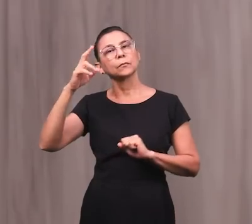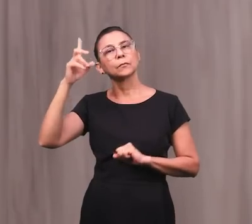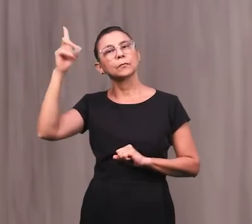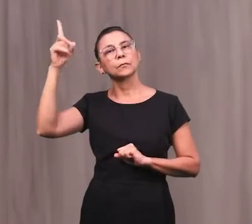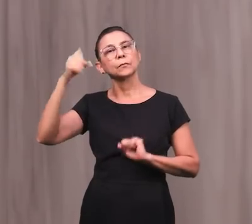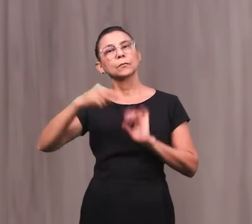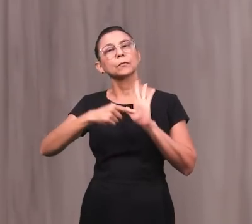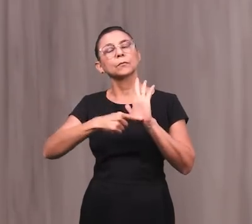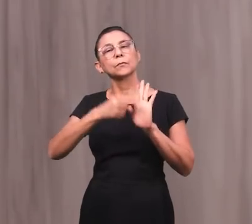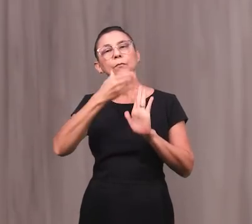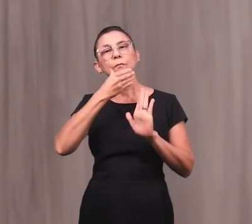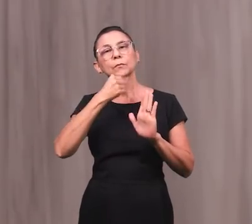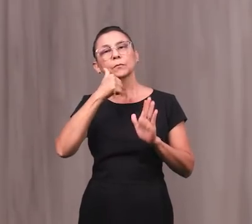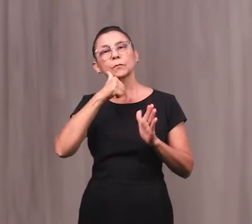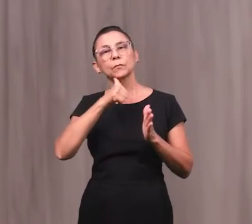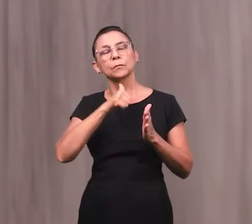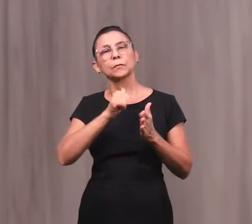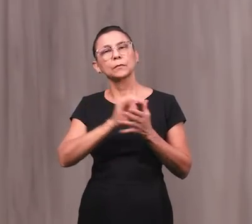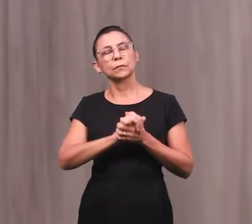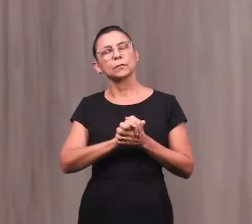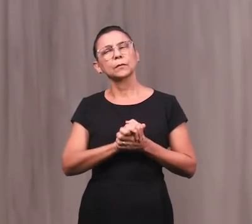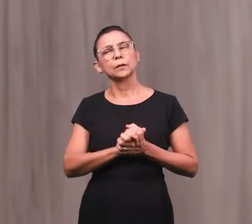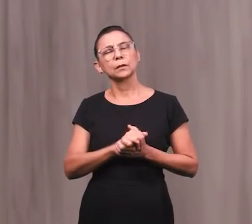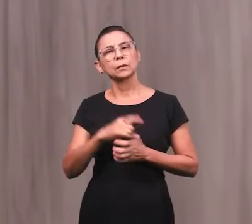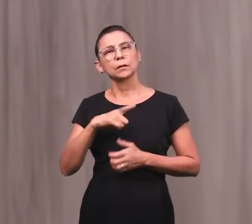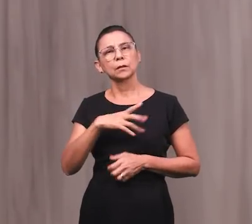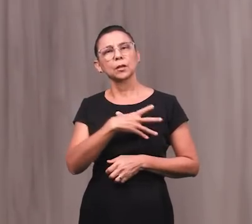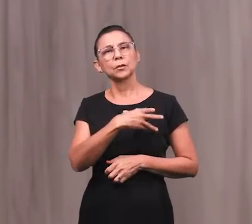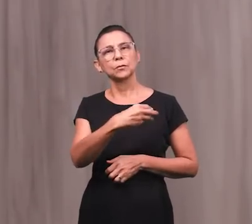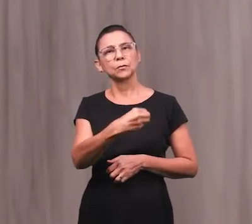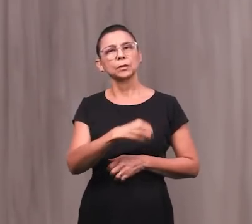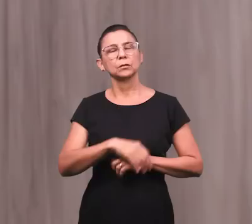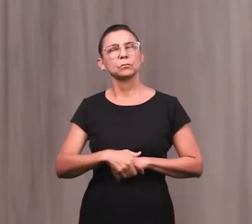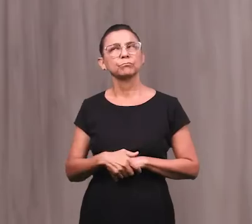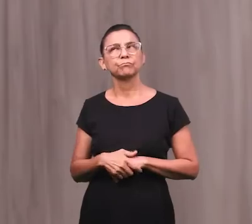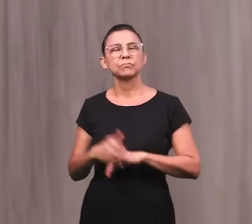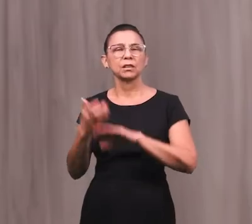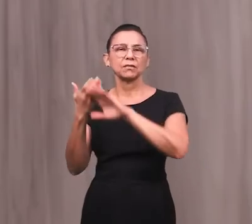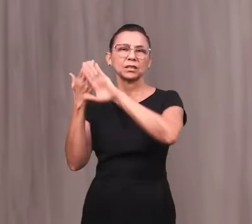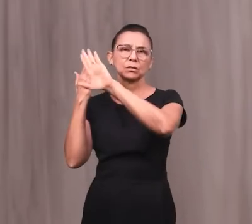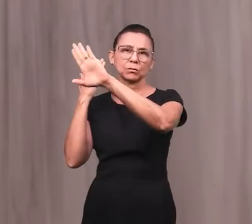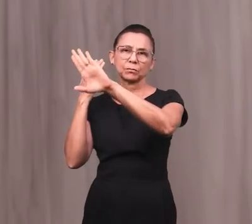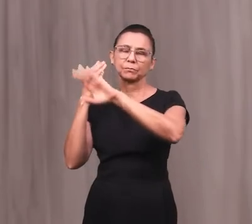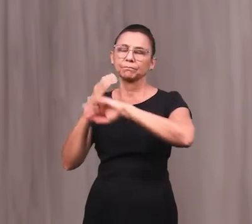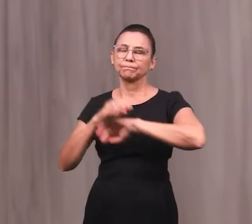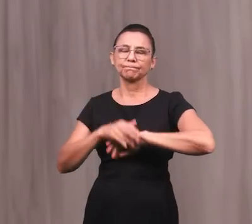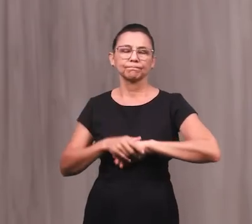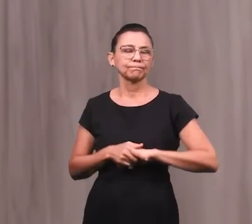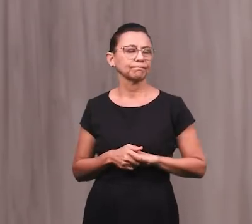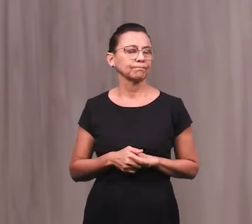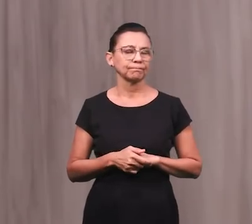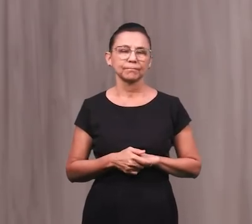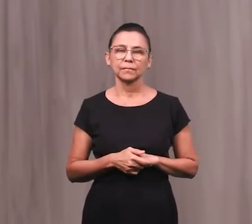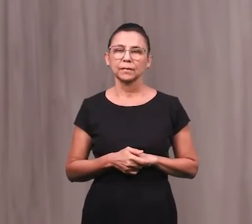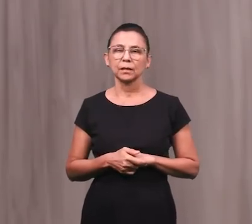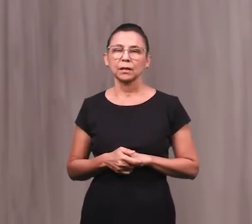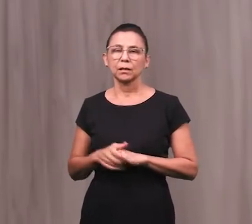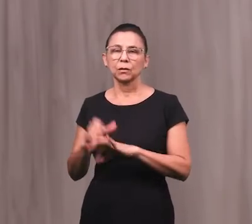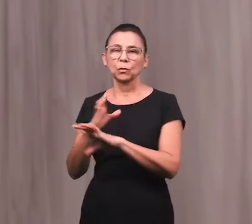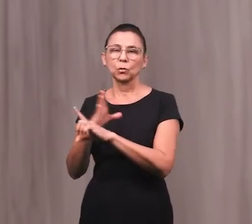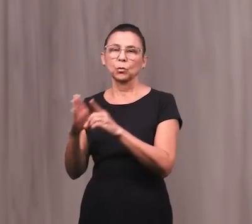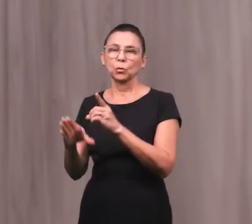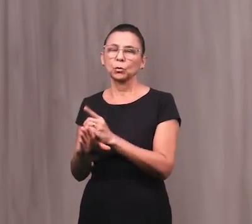casal que tem um filho e esse filho se afastou da presença do Senhor e não tem ido mais aos